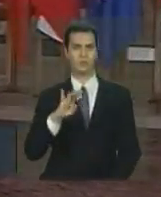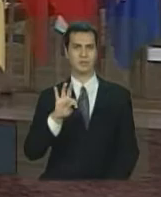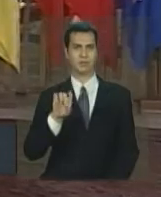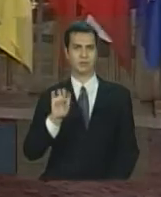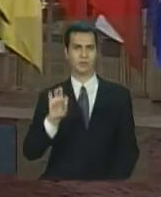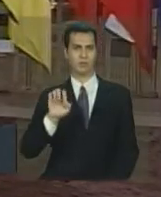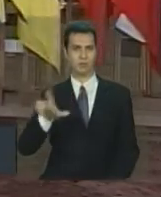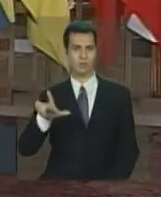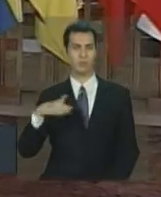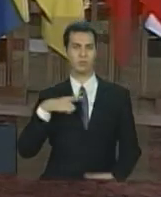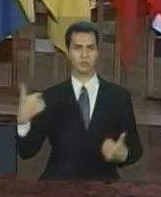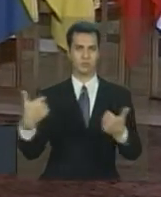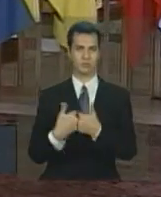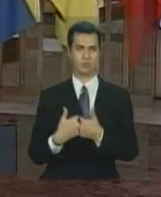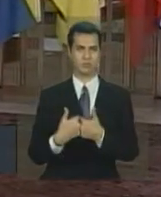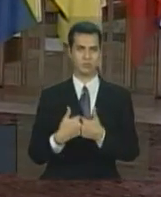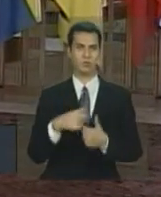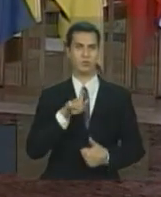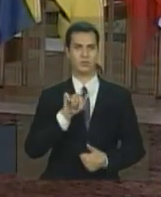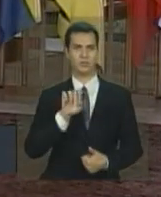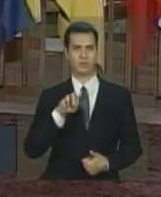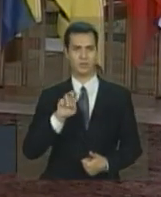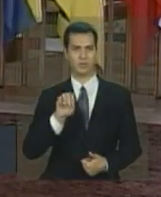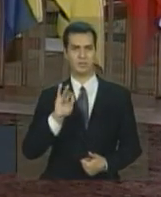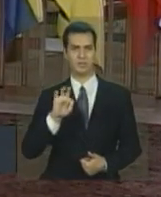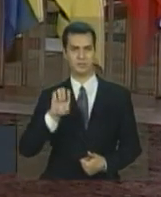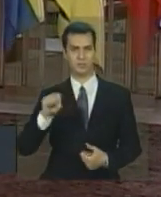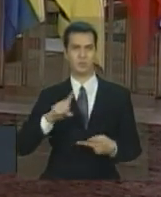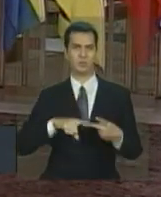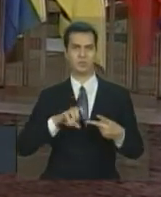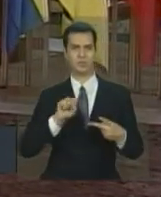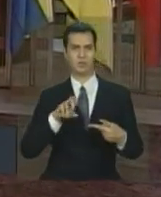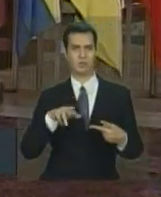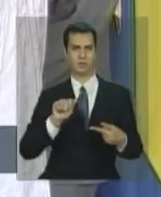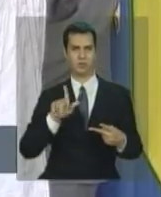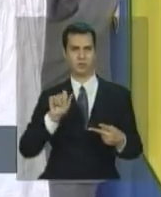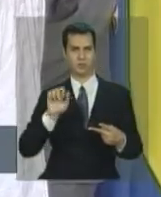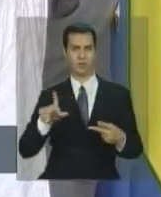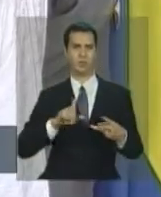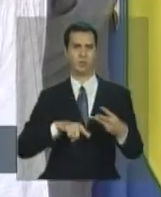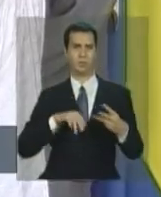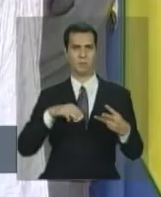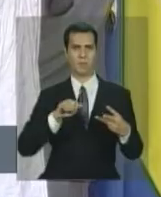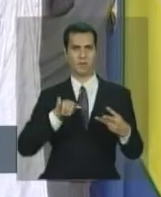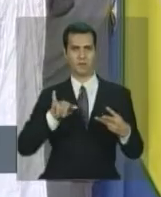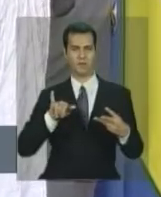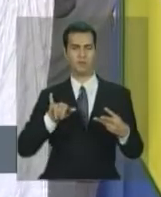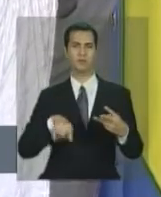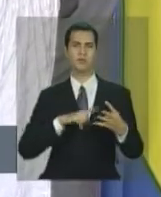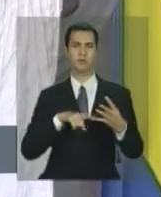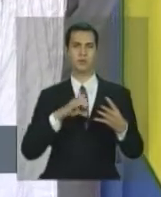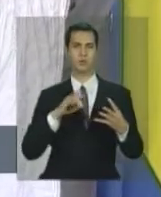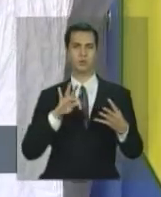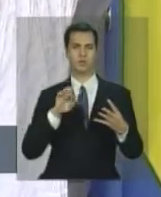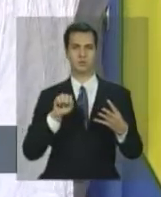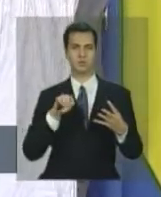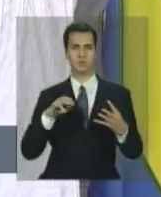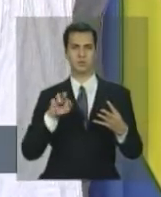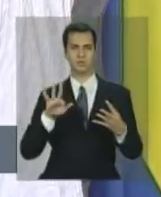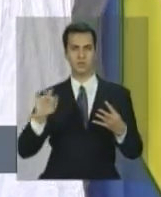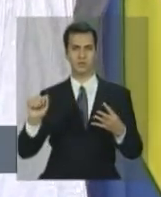e faz limite com Guiné-Bissau, Senegal, Mali, Costa do Marfim,